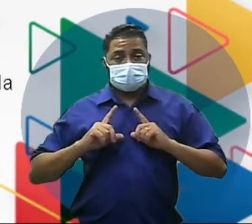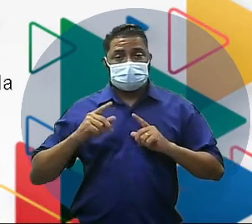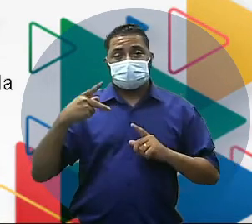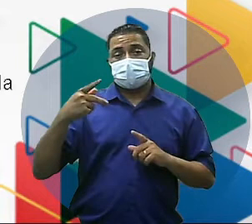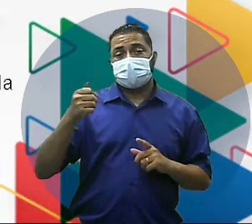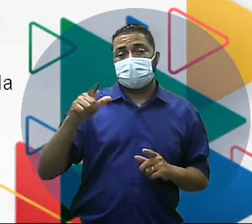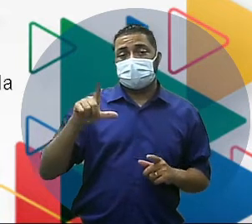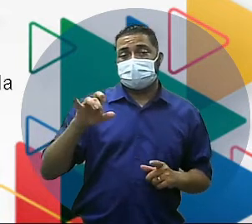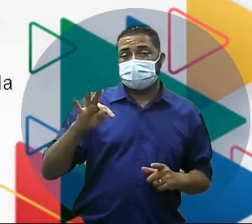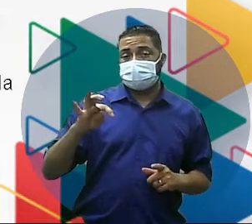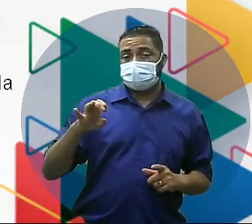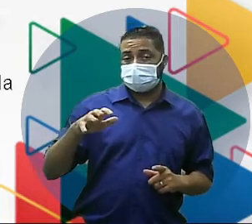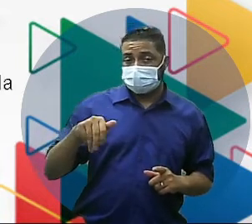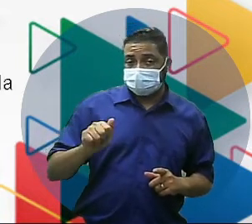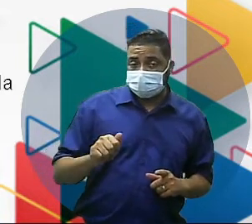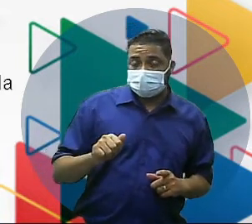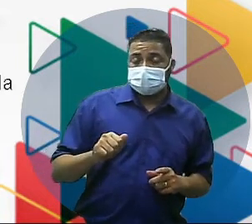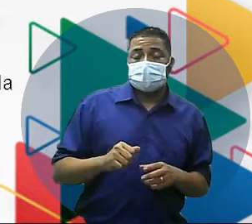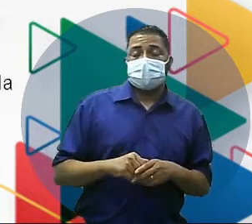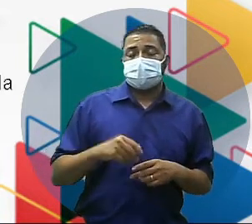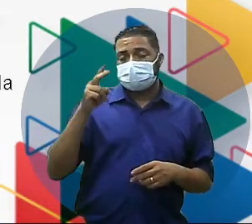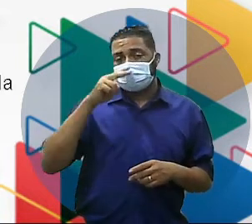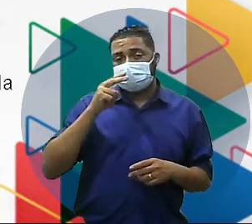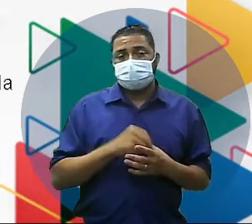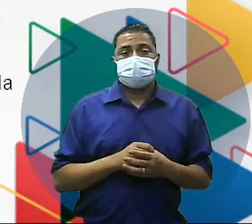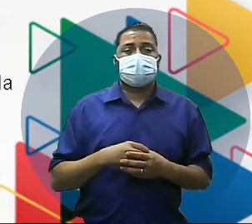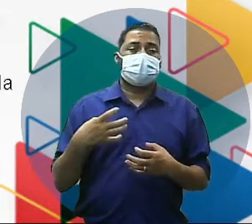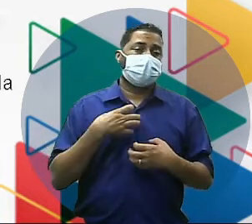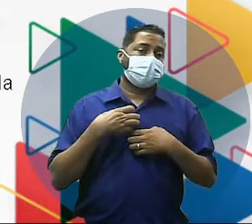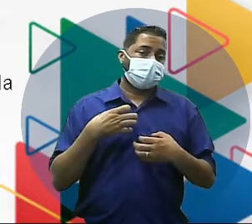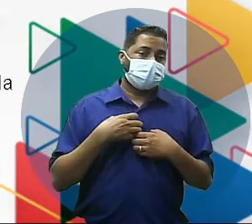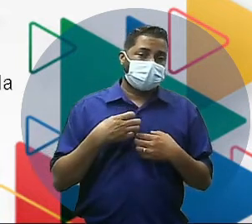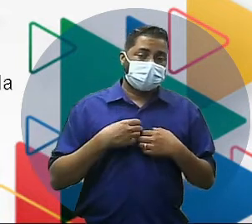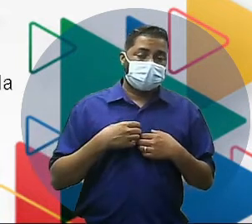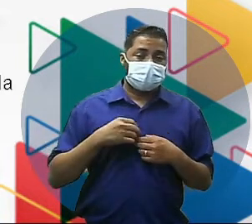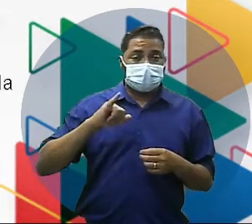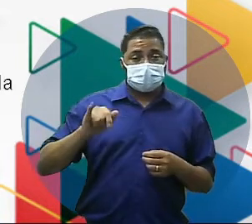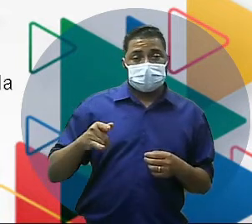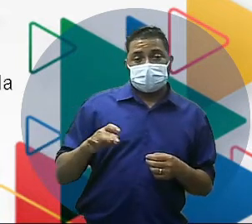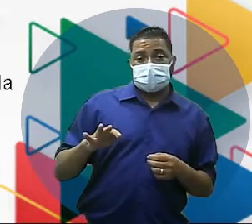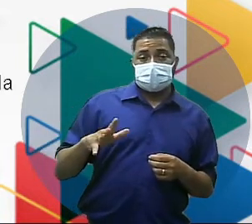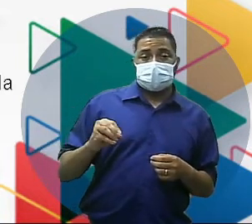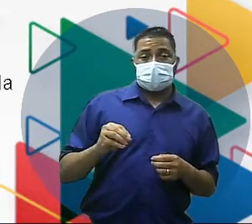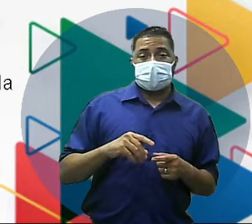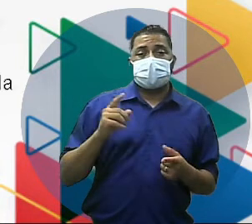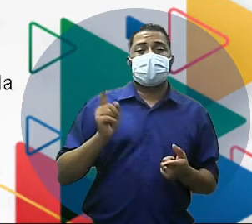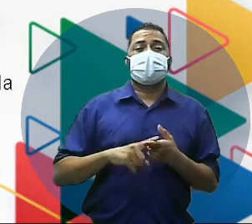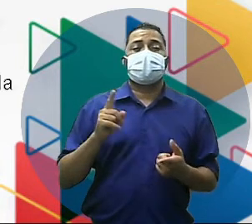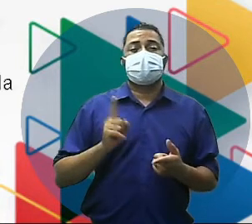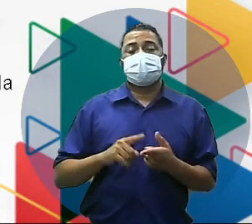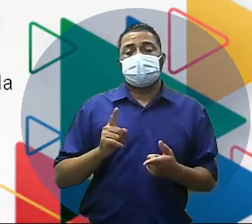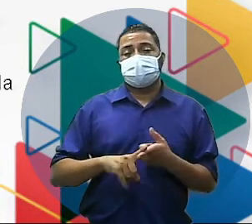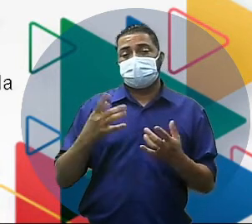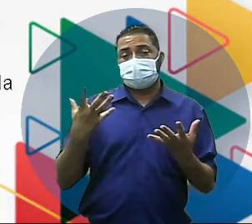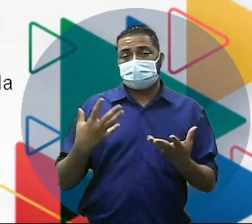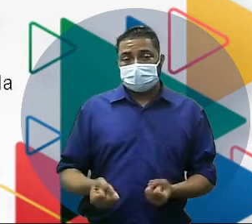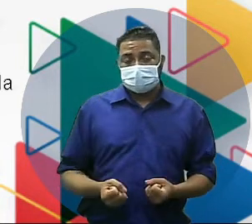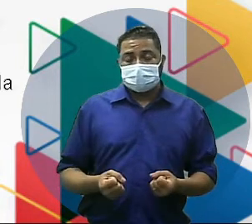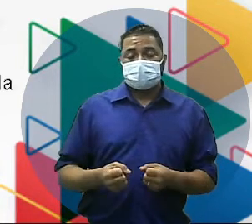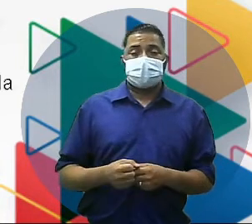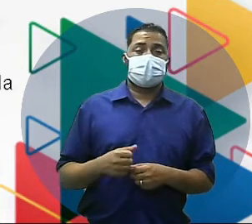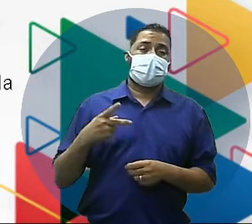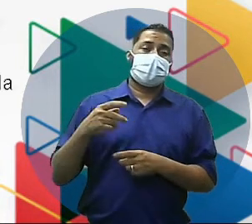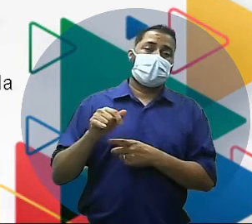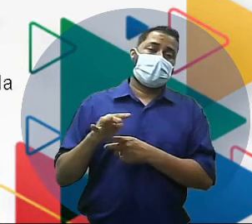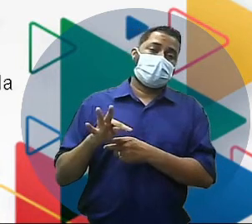Israel-Palestina. Da mesma maneira que os judeus israelenses, a contragosto, também aceitam que os